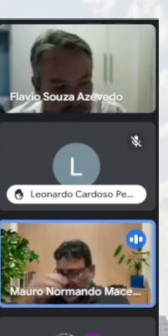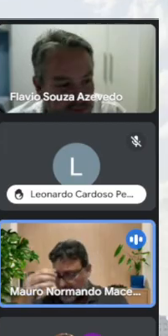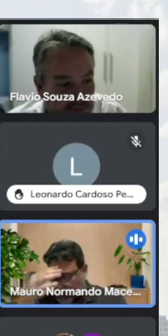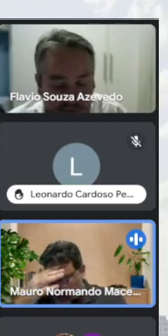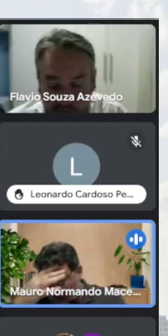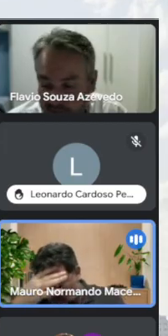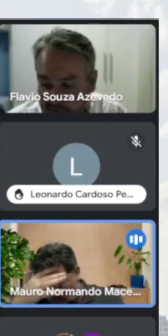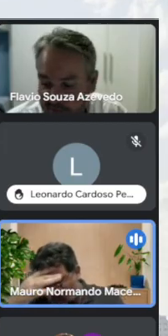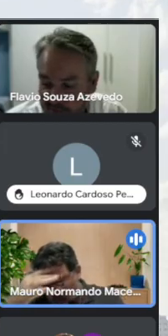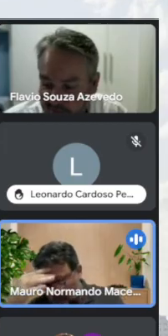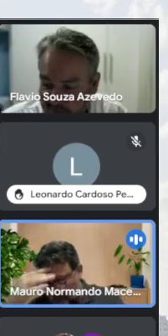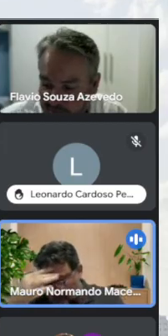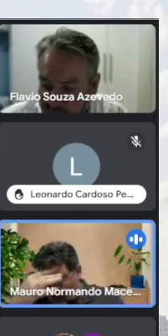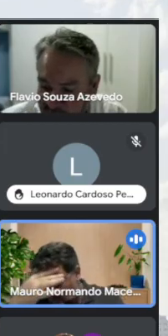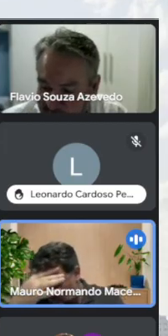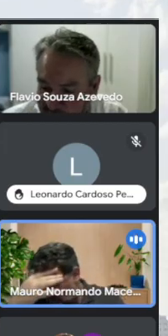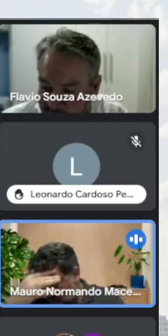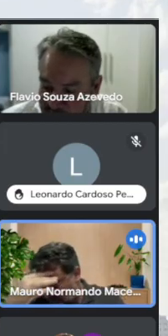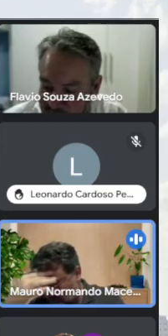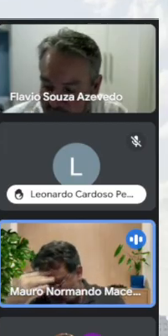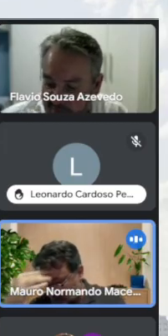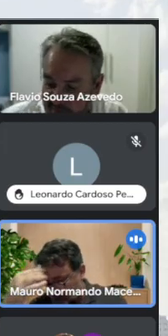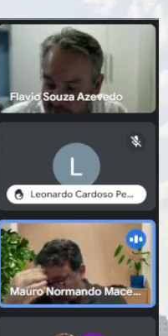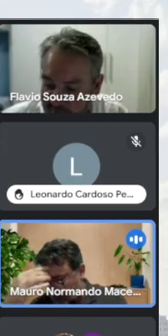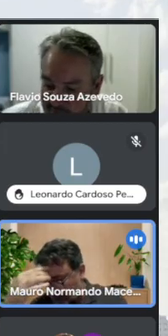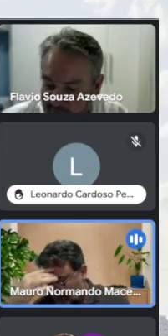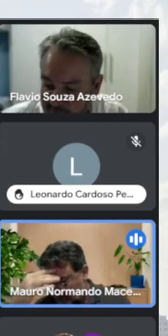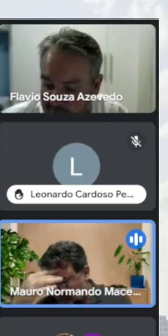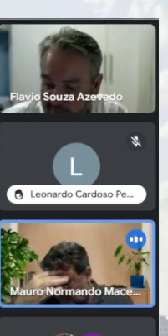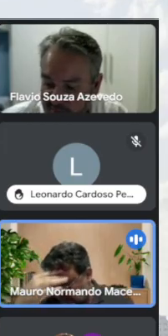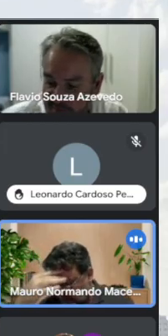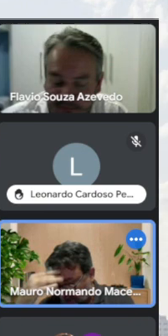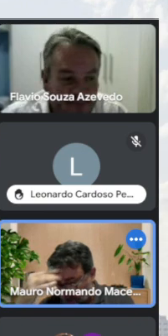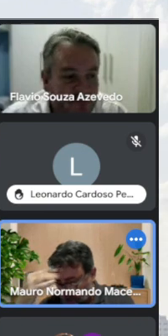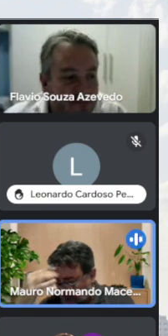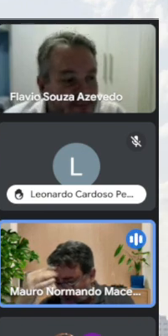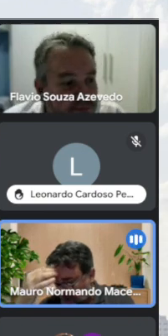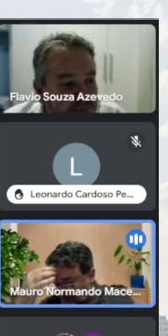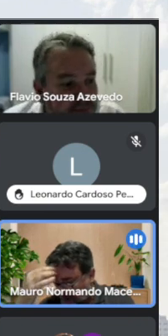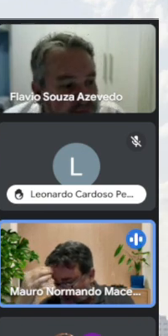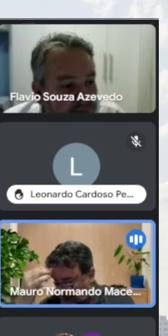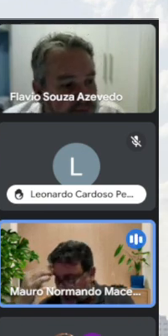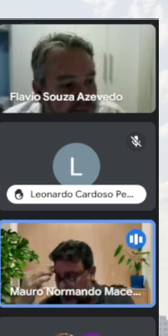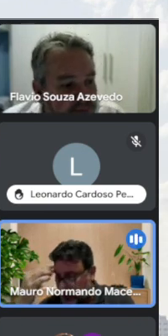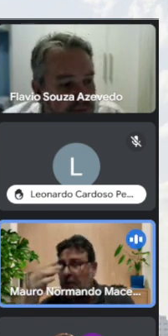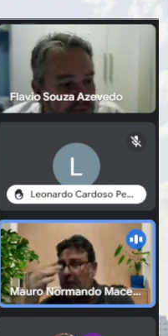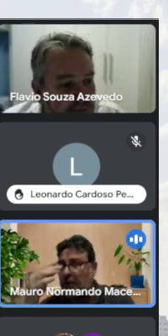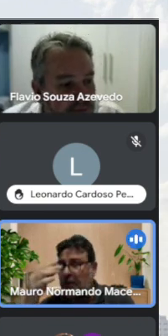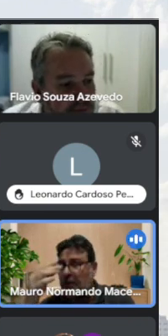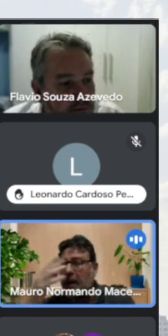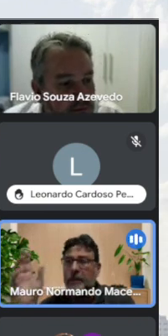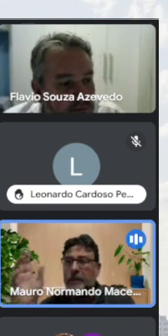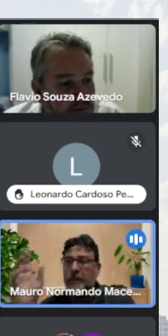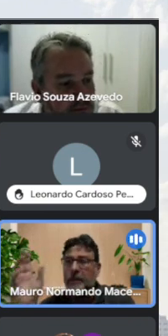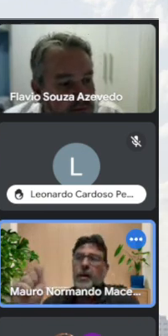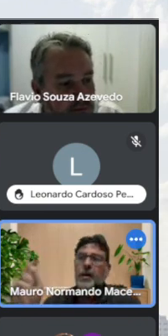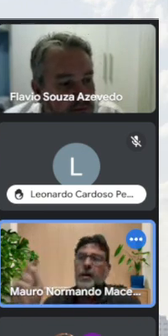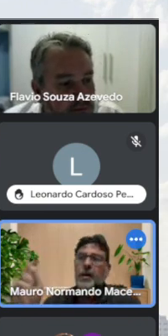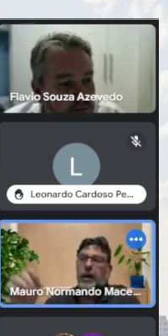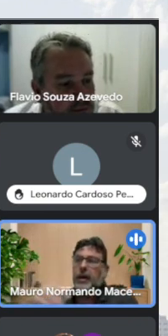muitas informações aí bem relevantes, detalhadas, né? Que eu acho que complementa muito para